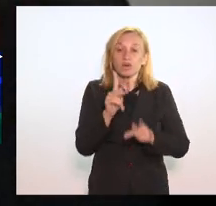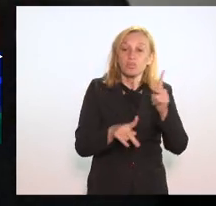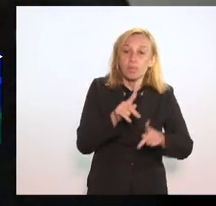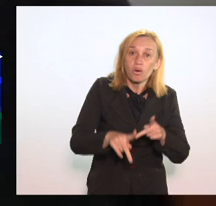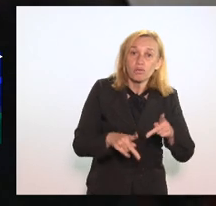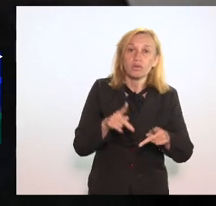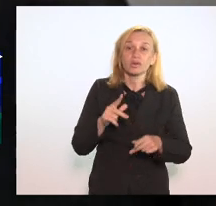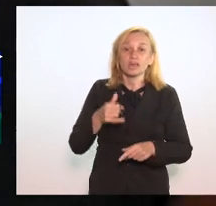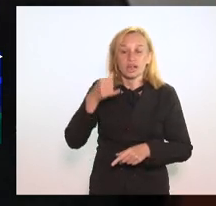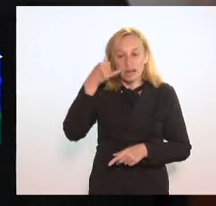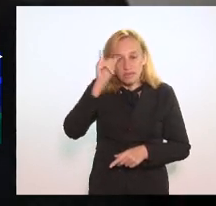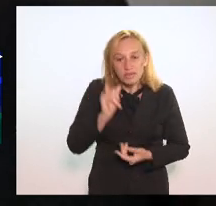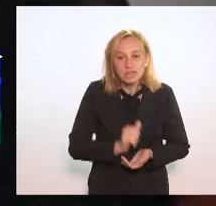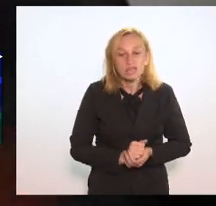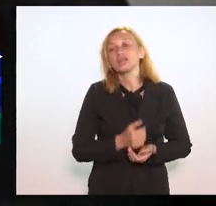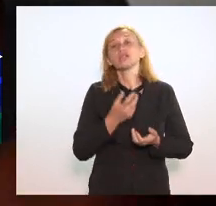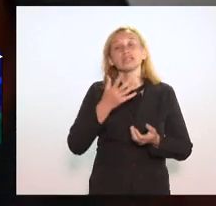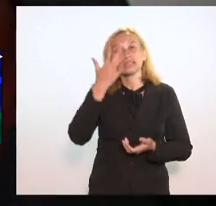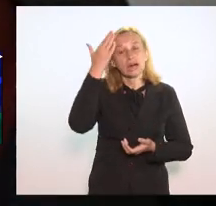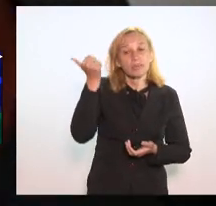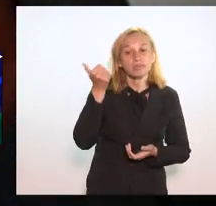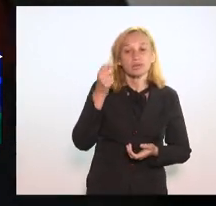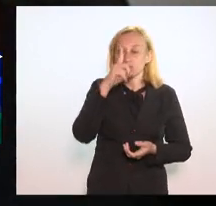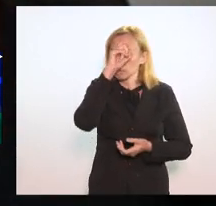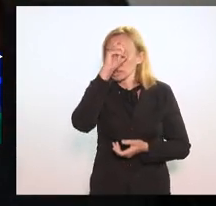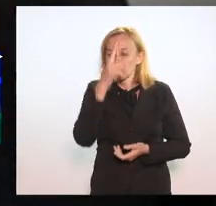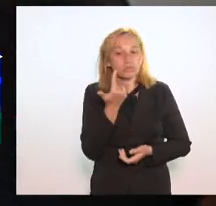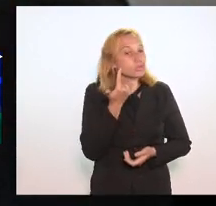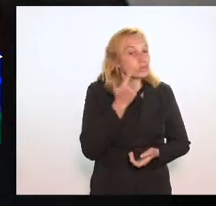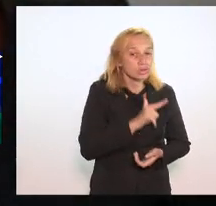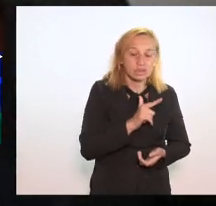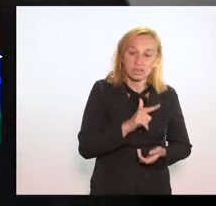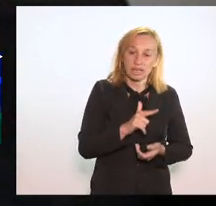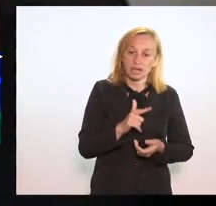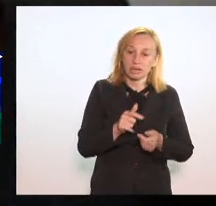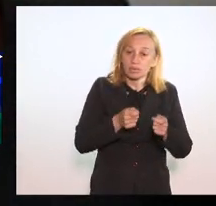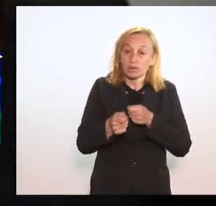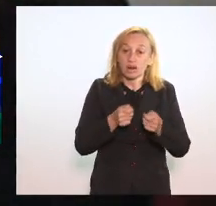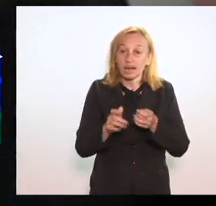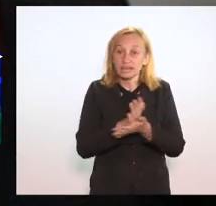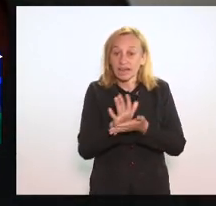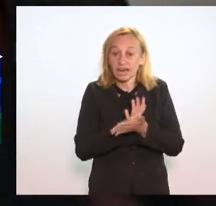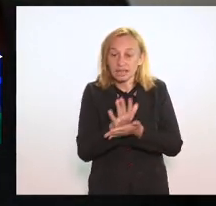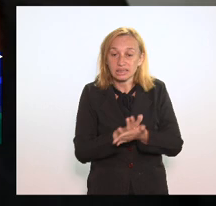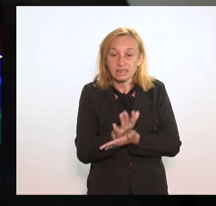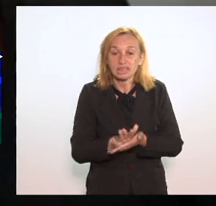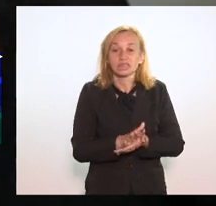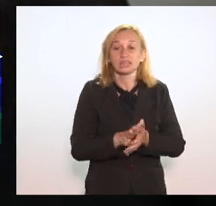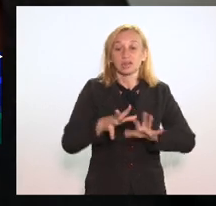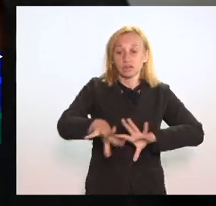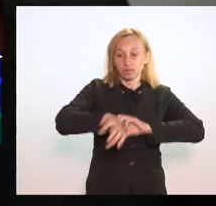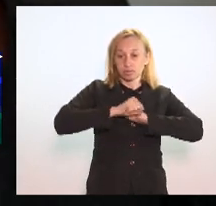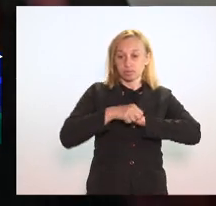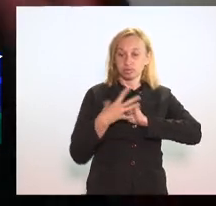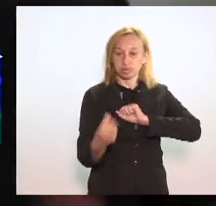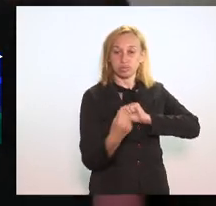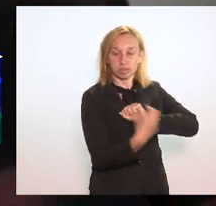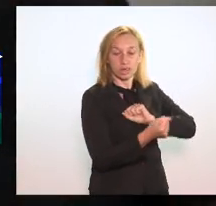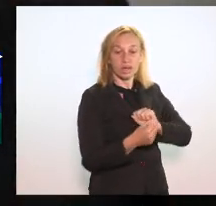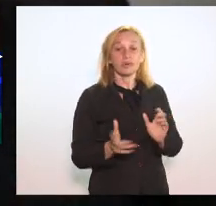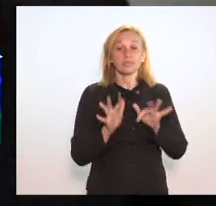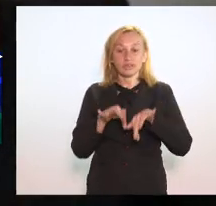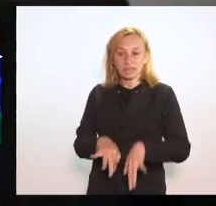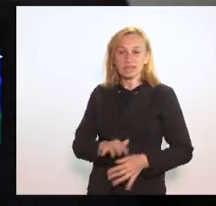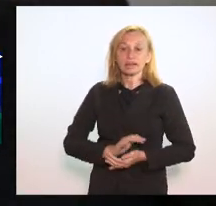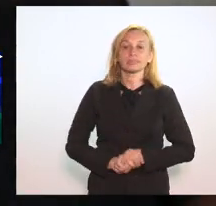previna porque nós sabemos que os hospitais não tem condição de atender a essa população imensa que tá sendo infectada e